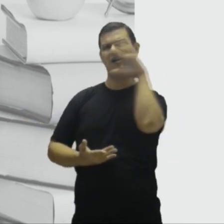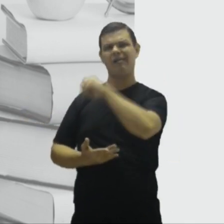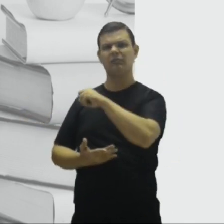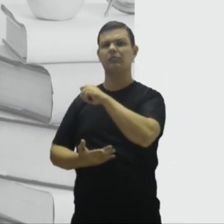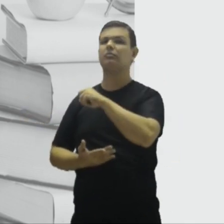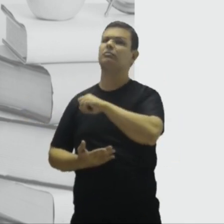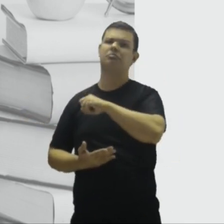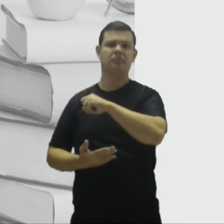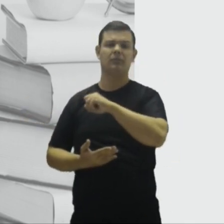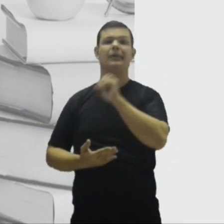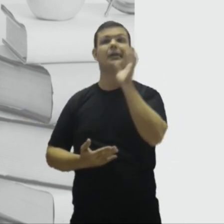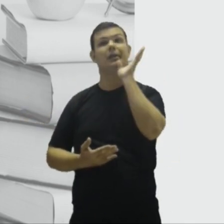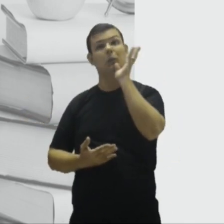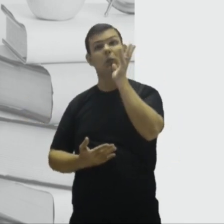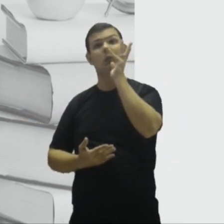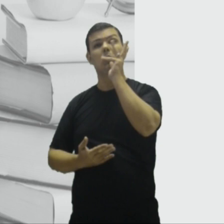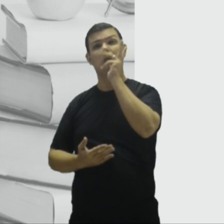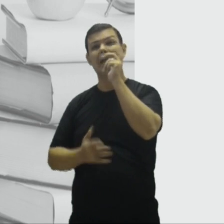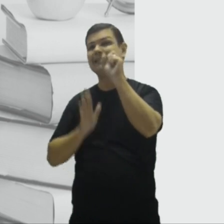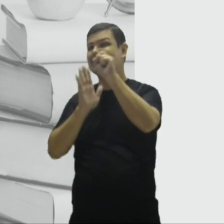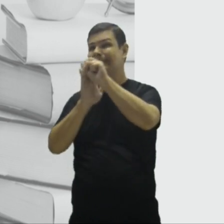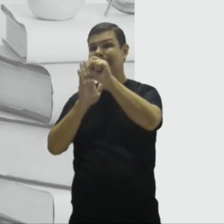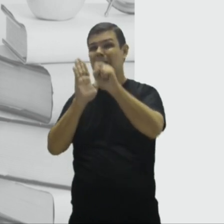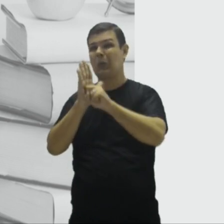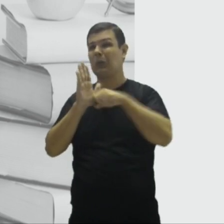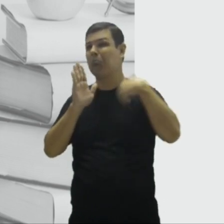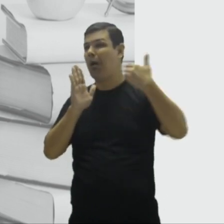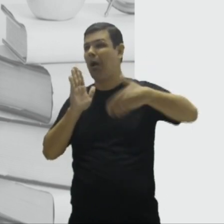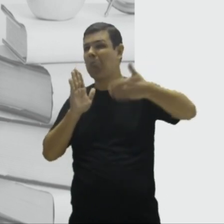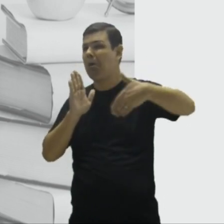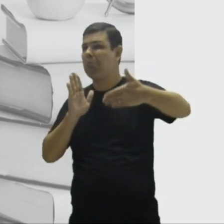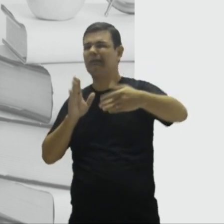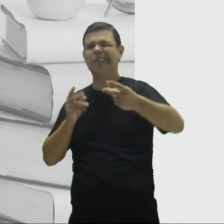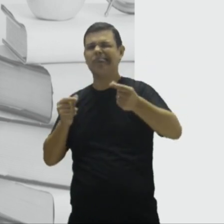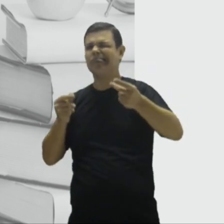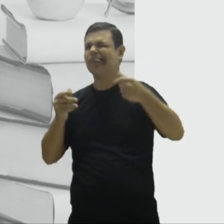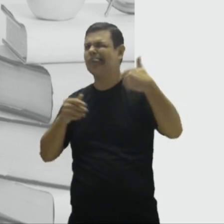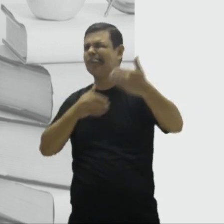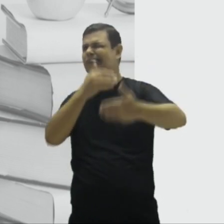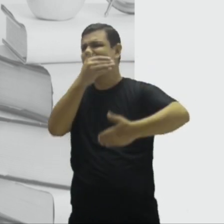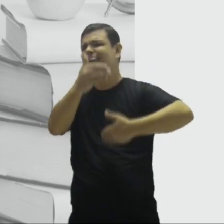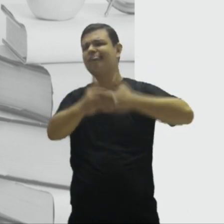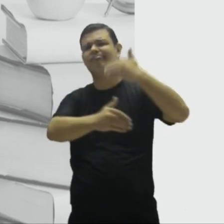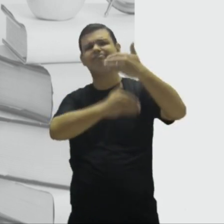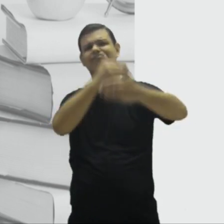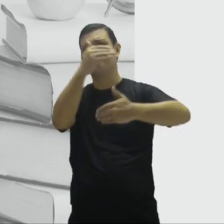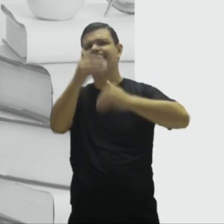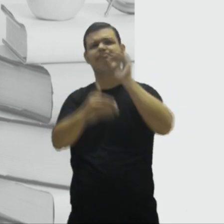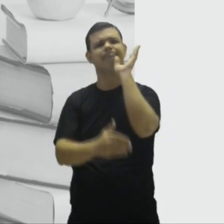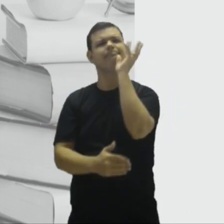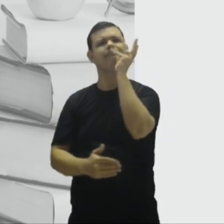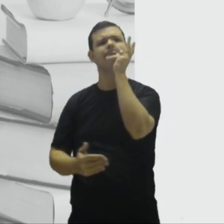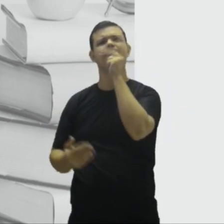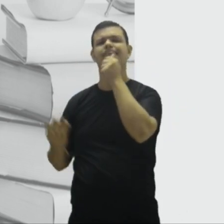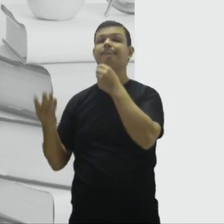Não. Isso demoraram séculos, anos, muito tempo para que se acontecesse